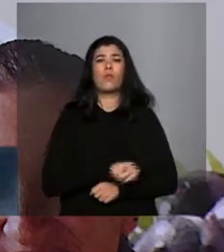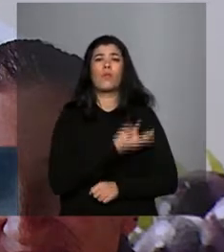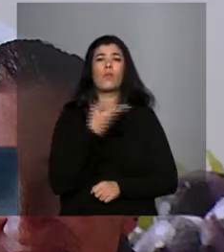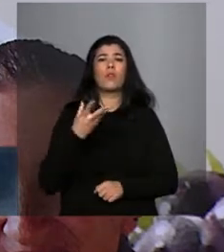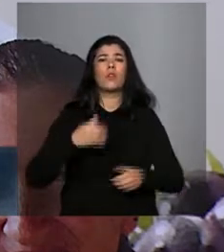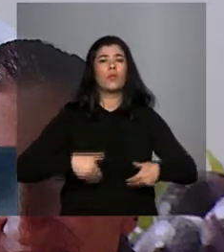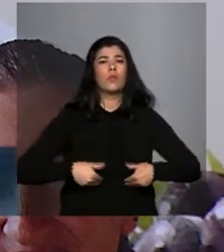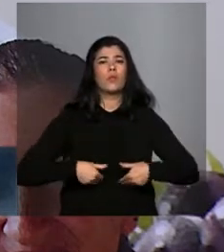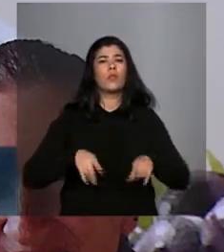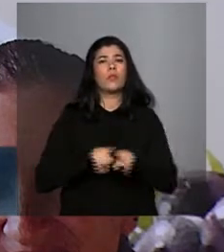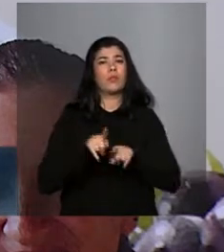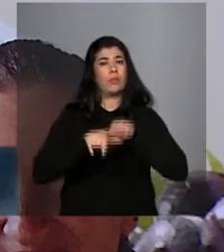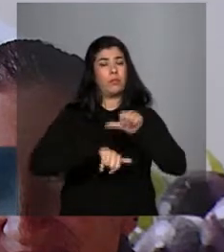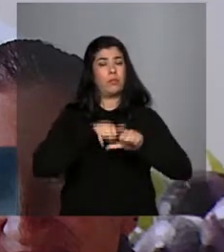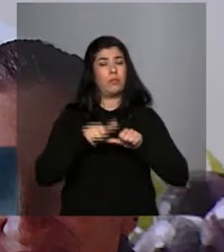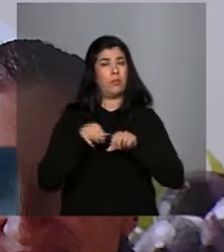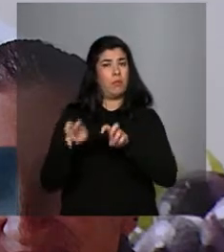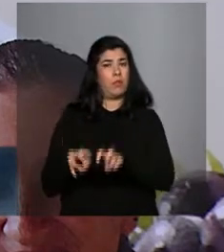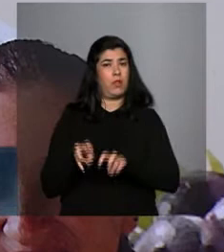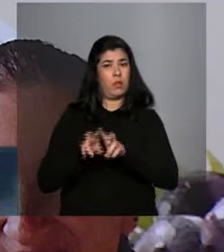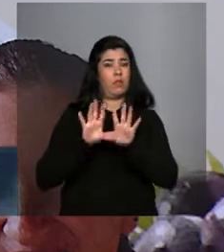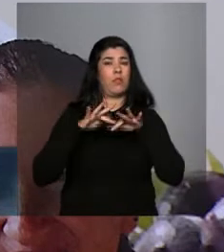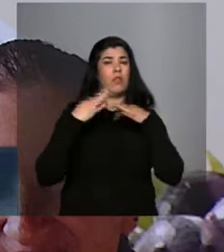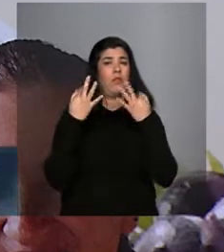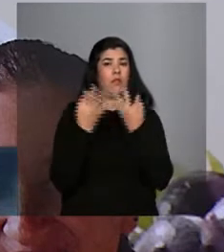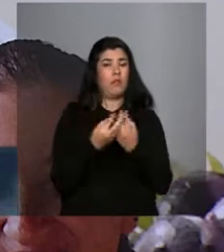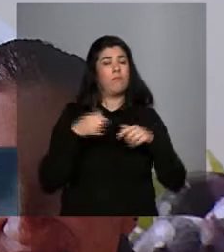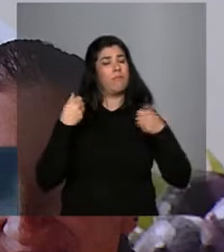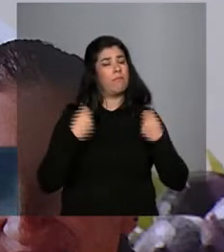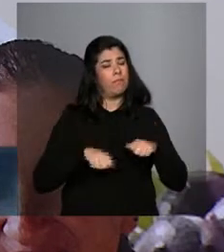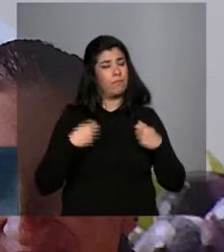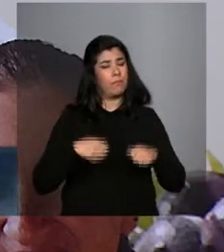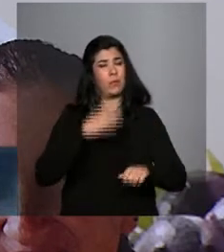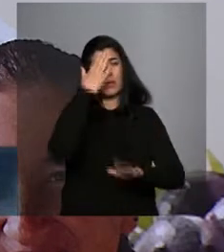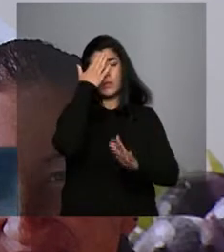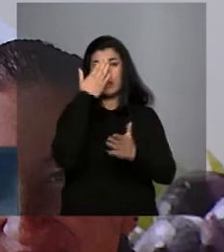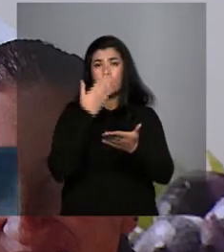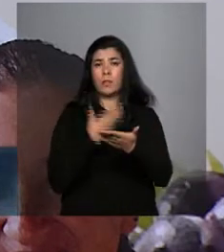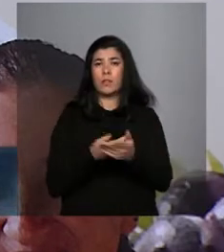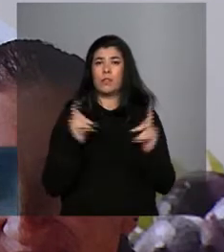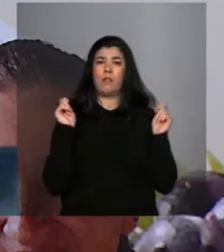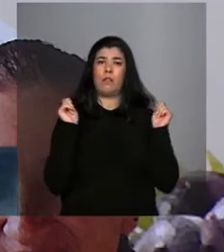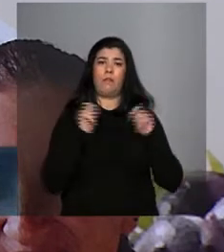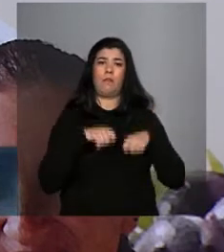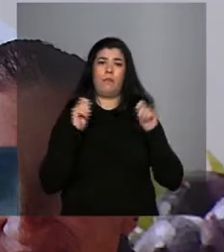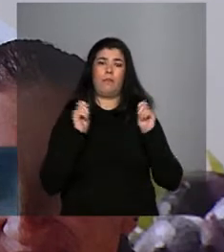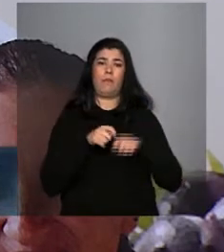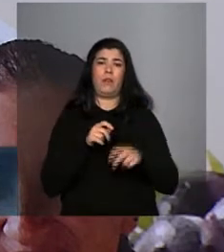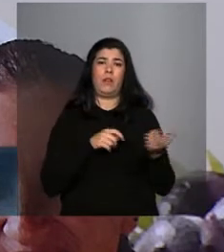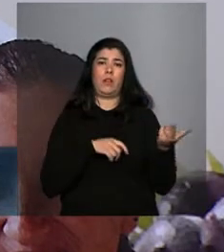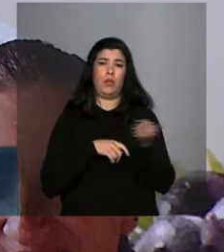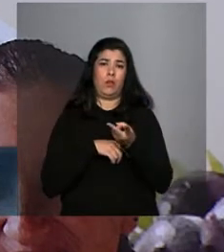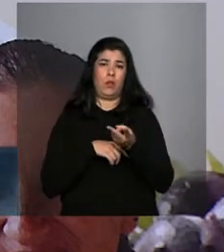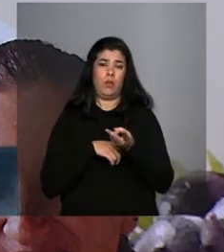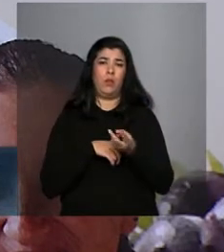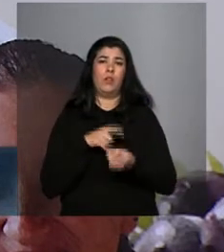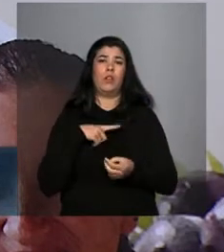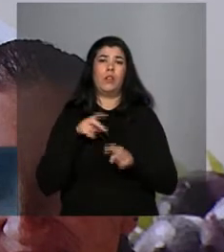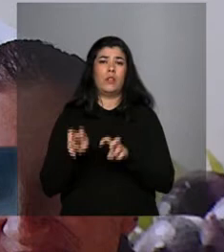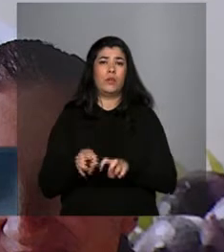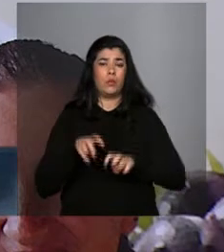familiar, vamos avançar. Eu tenho plena confiança na capacidade dos